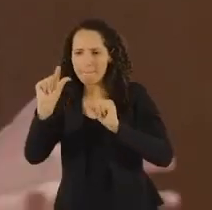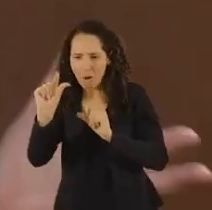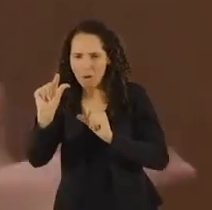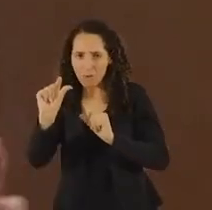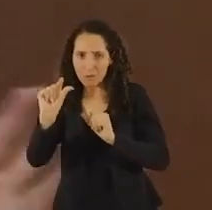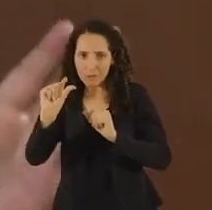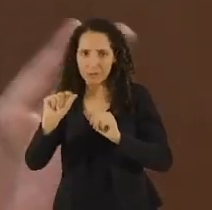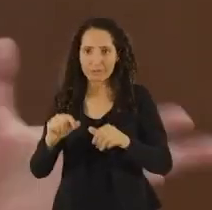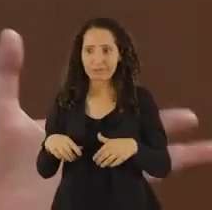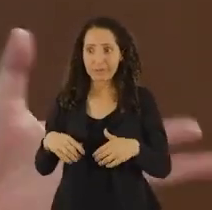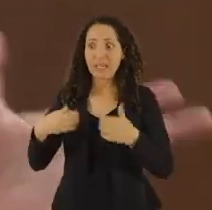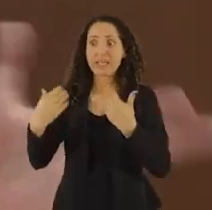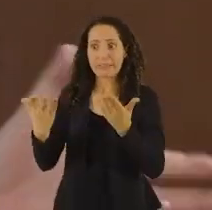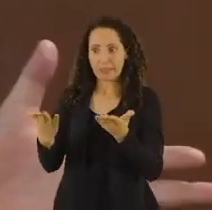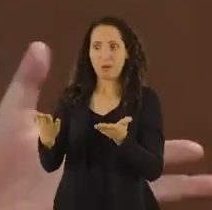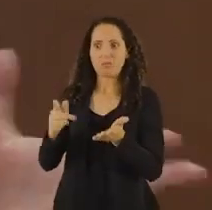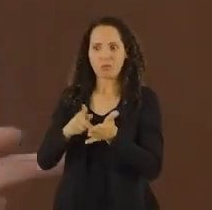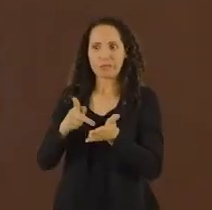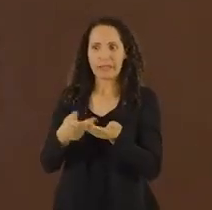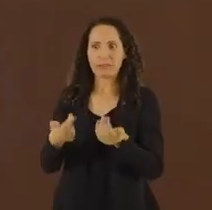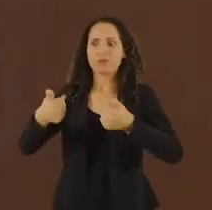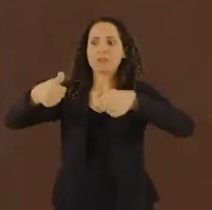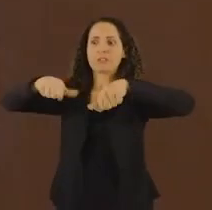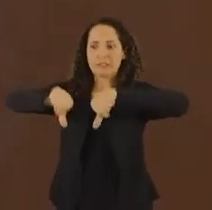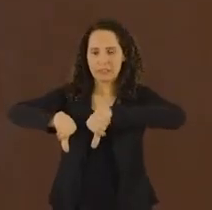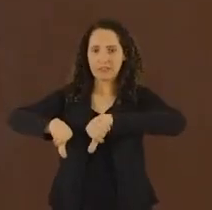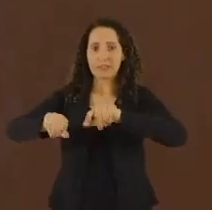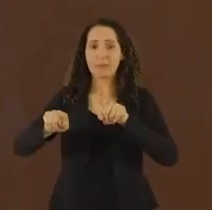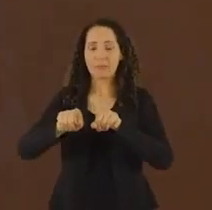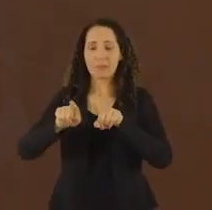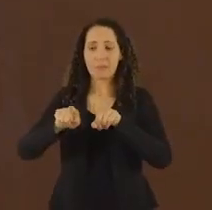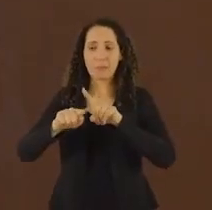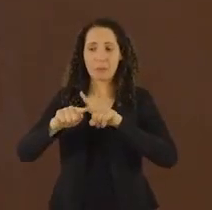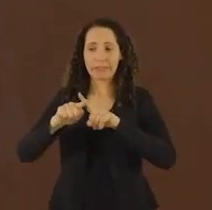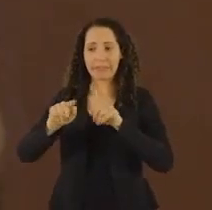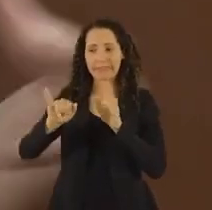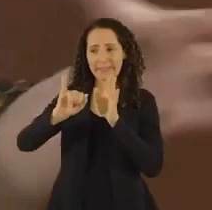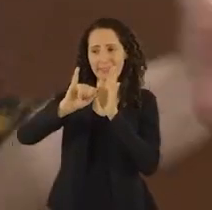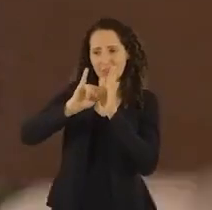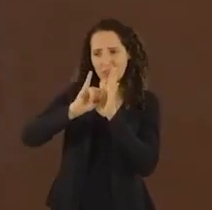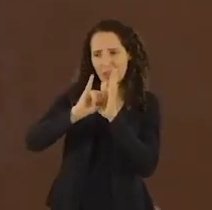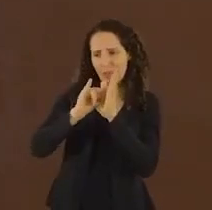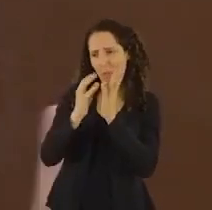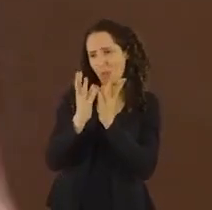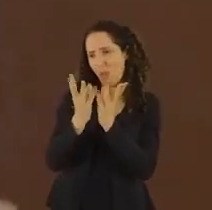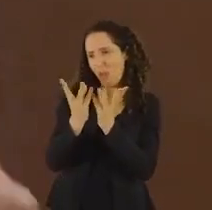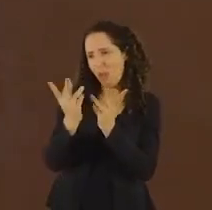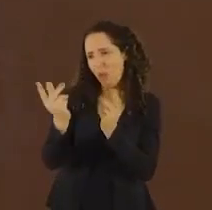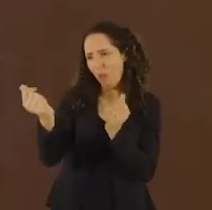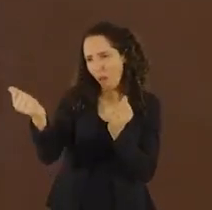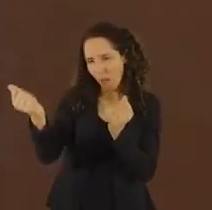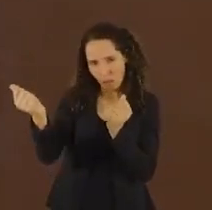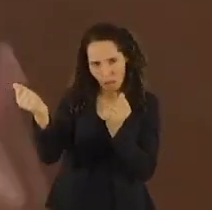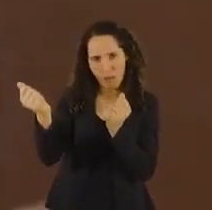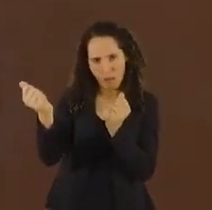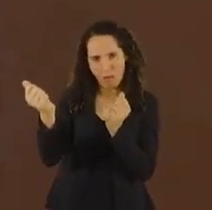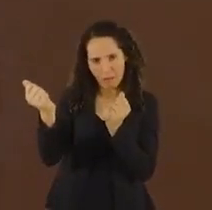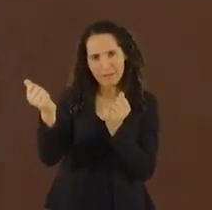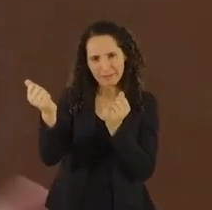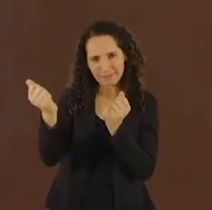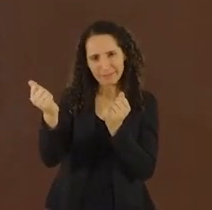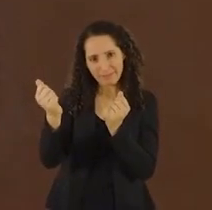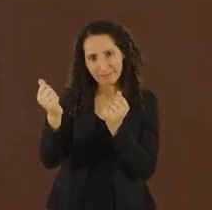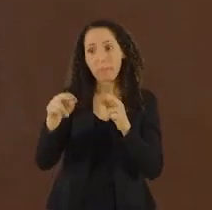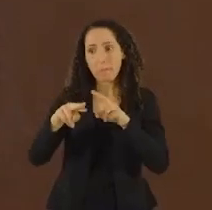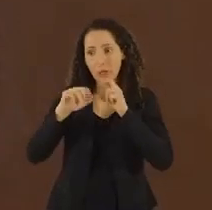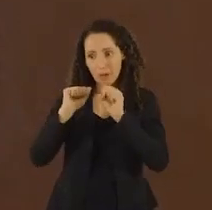então nós estaremos vivendo uma crise porque a sua identidade estaria se esfacelando com essas não